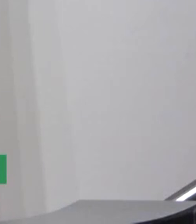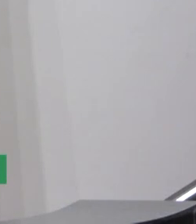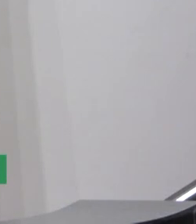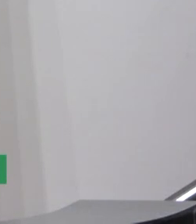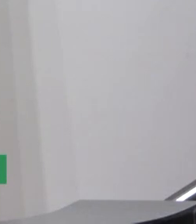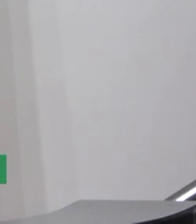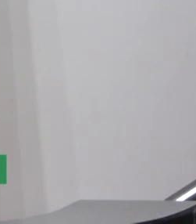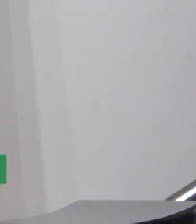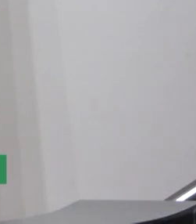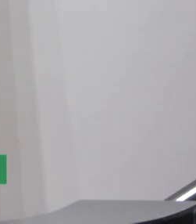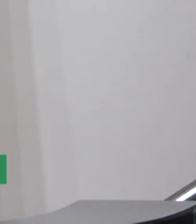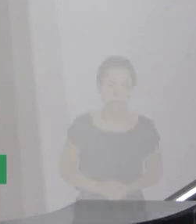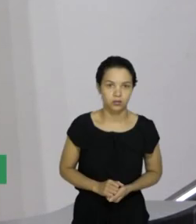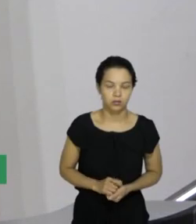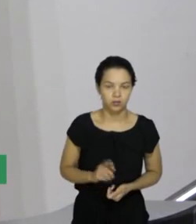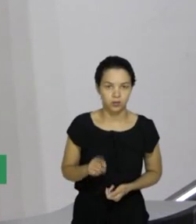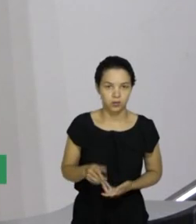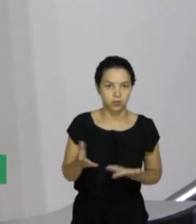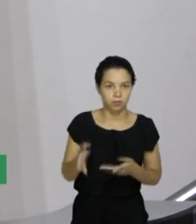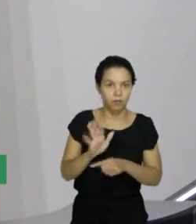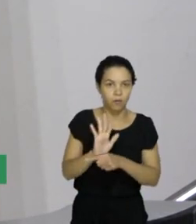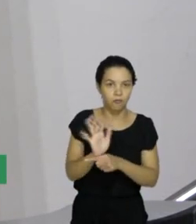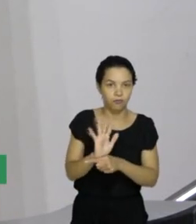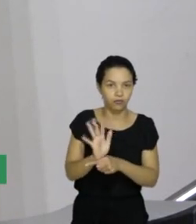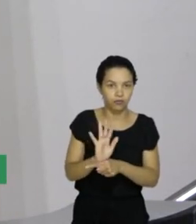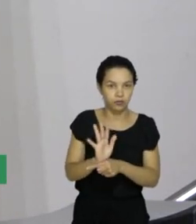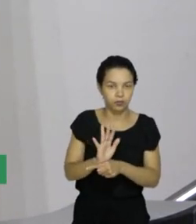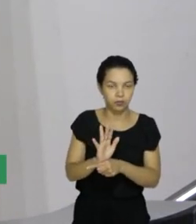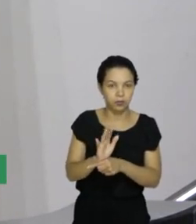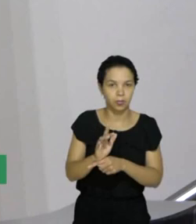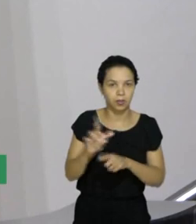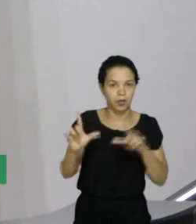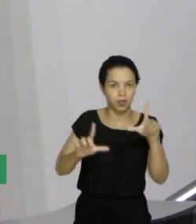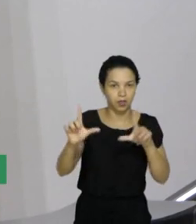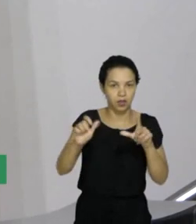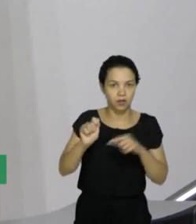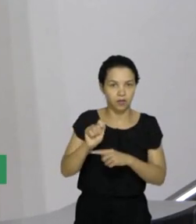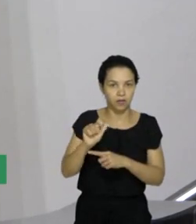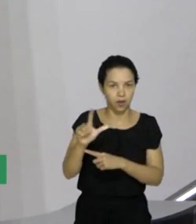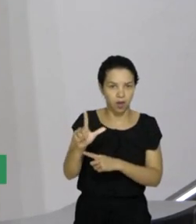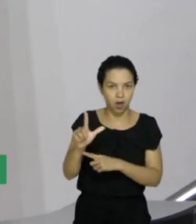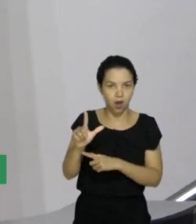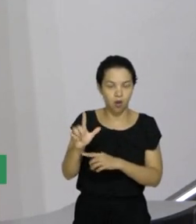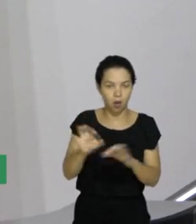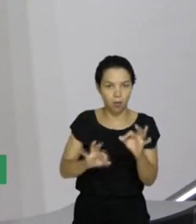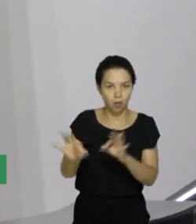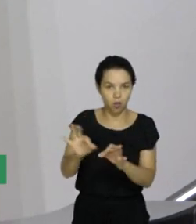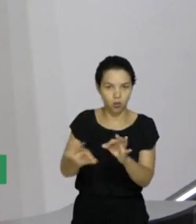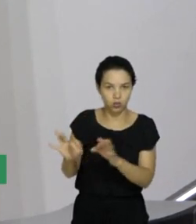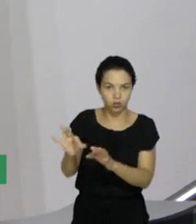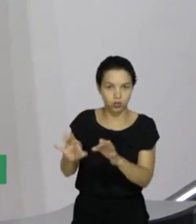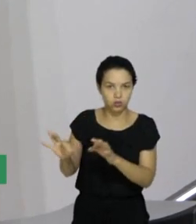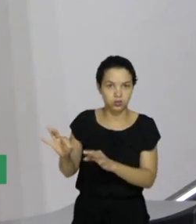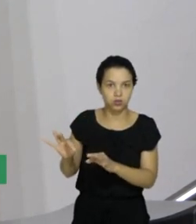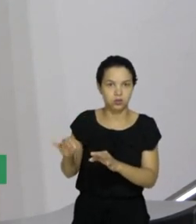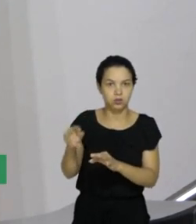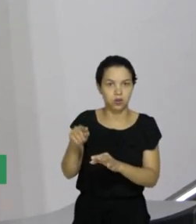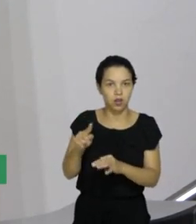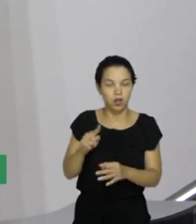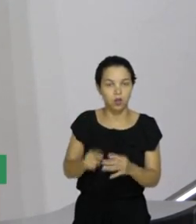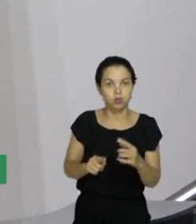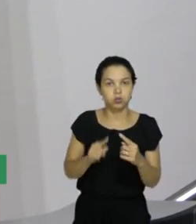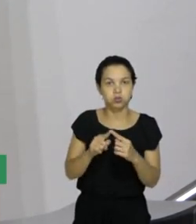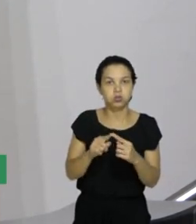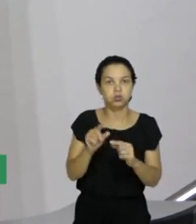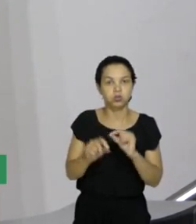então este é um dos vídeos que a nossa TV ao produziu e que buscam justamente fazer com